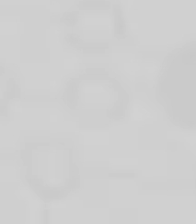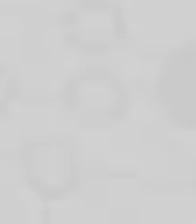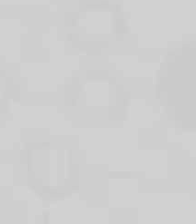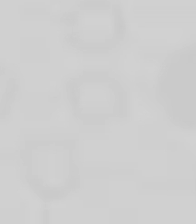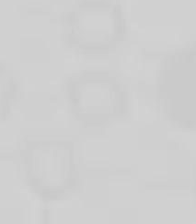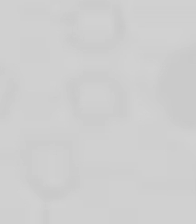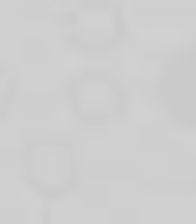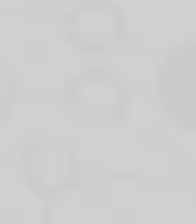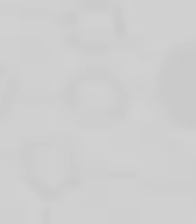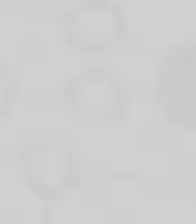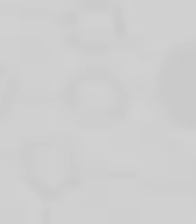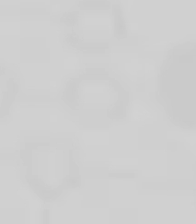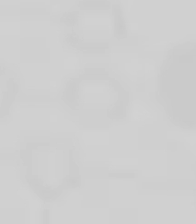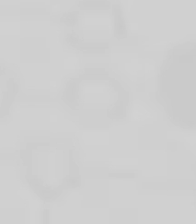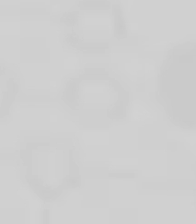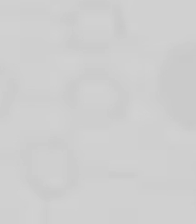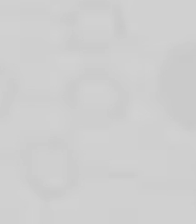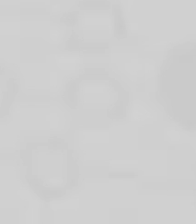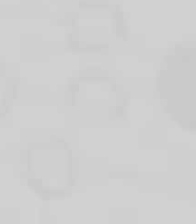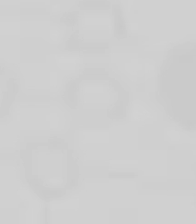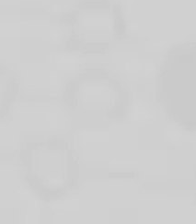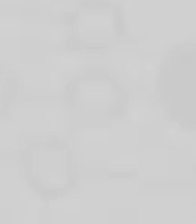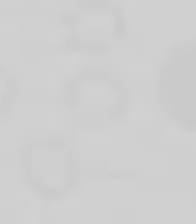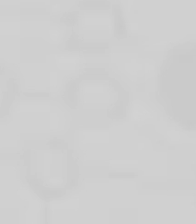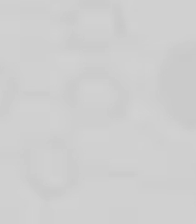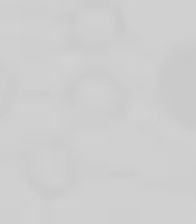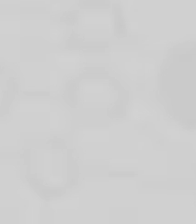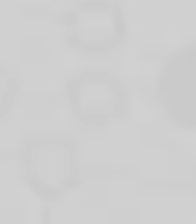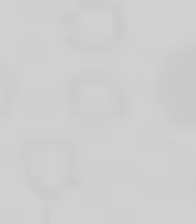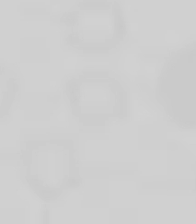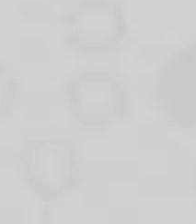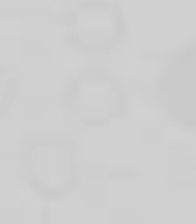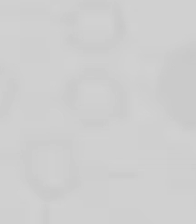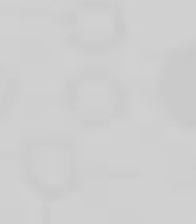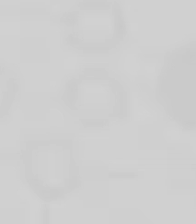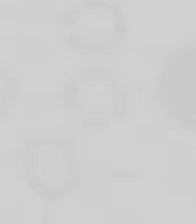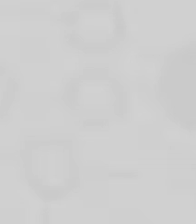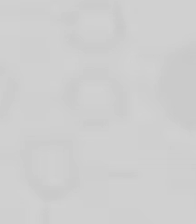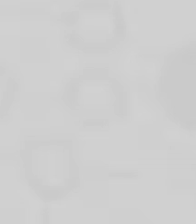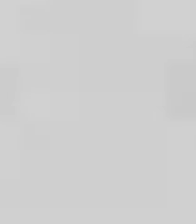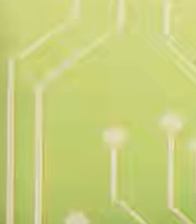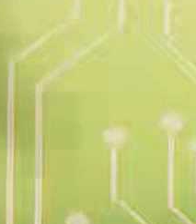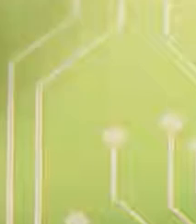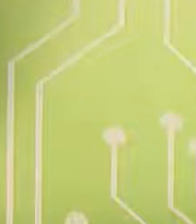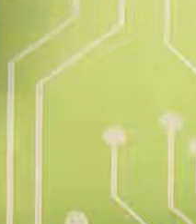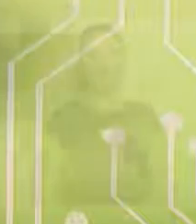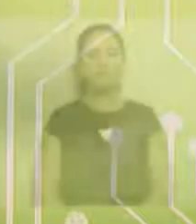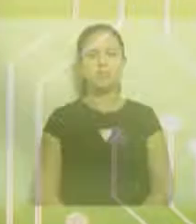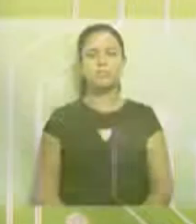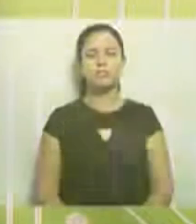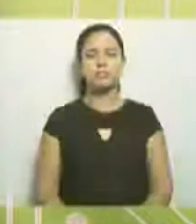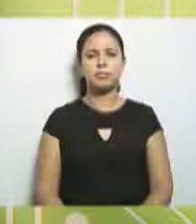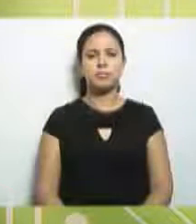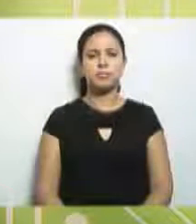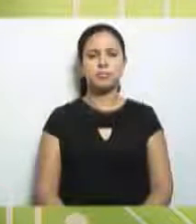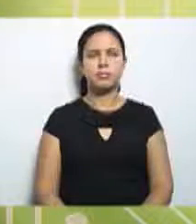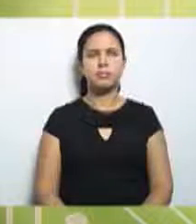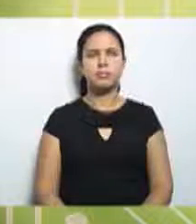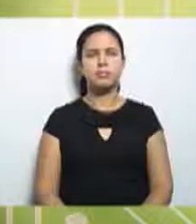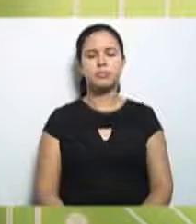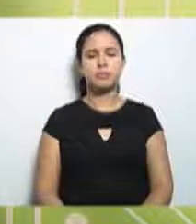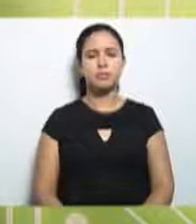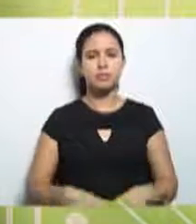gente vive hoje. Né? Vocês tiveram a oportunidade, alguns alunos já fizeram atividade de percurso,